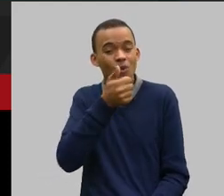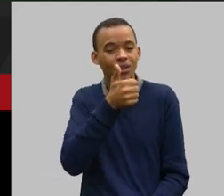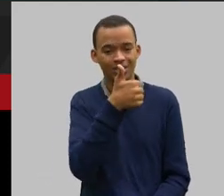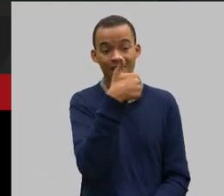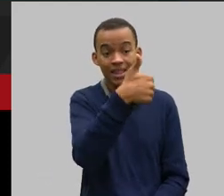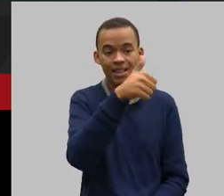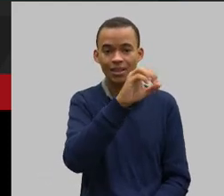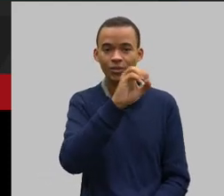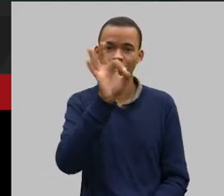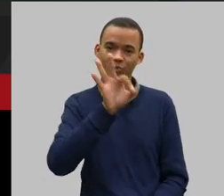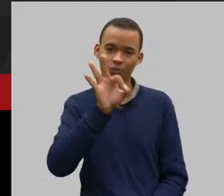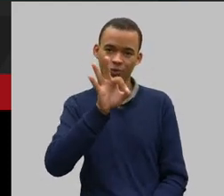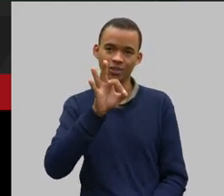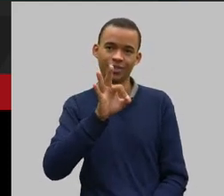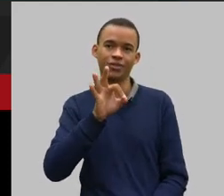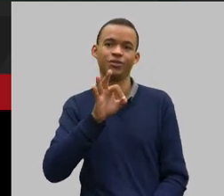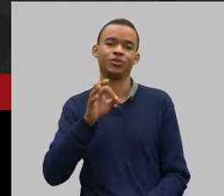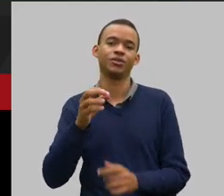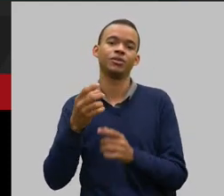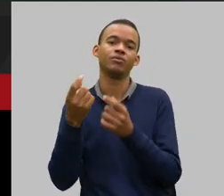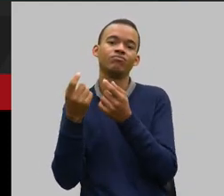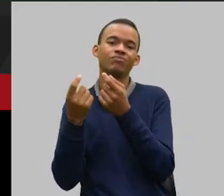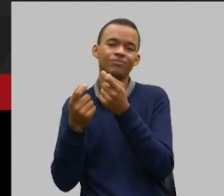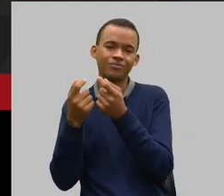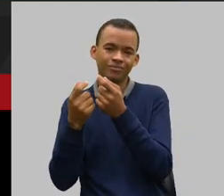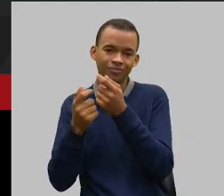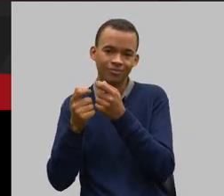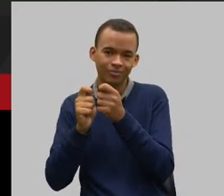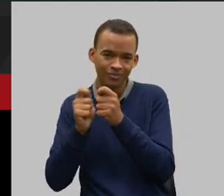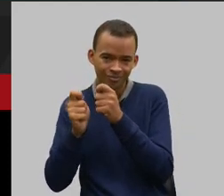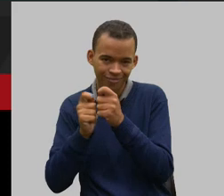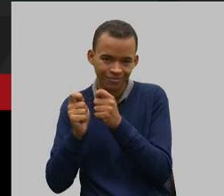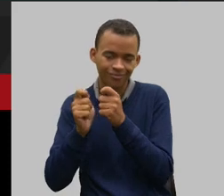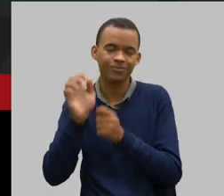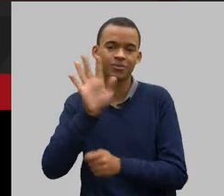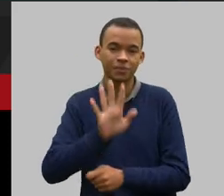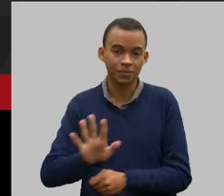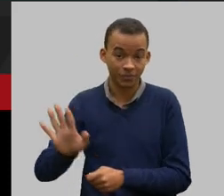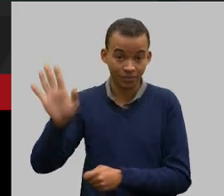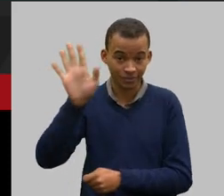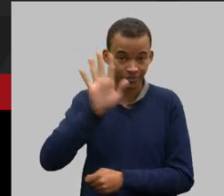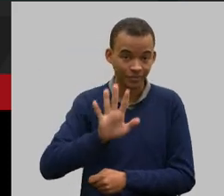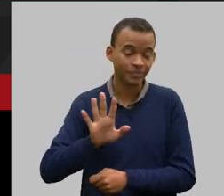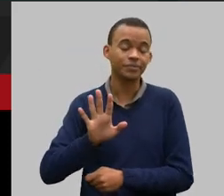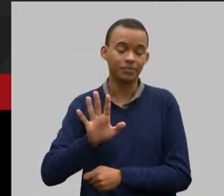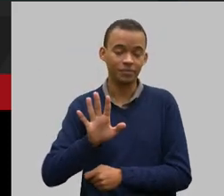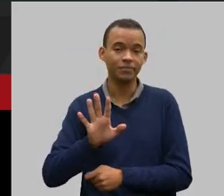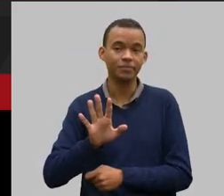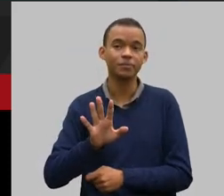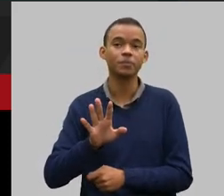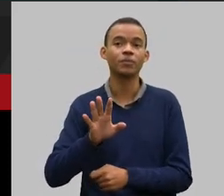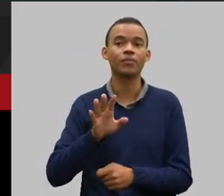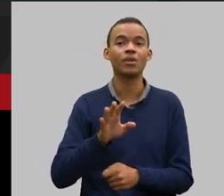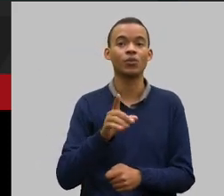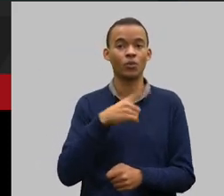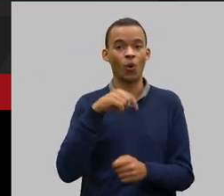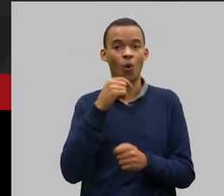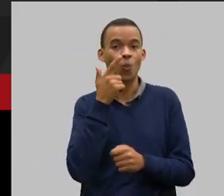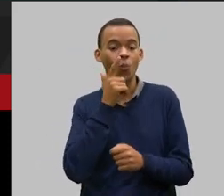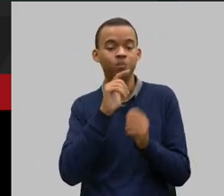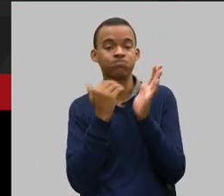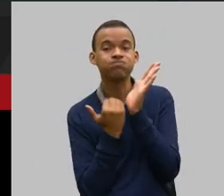nacional e esse 0.7 que nós crescemos eu até trouxe aqui anotado para eu